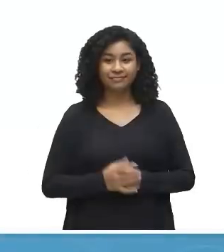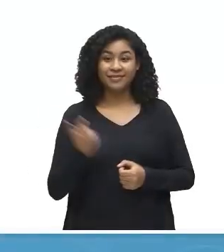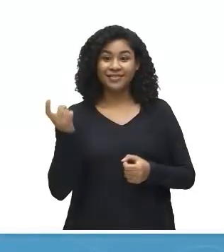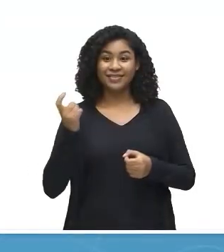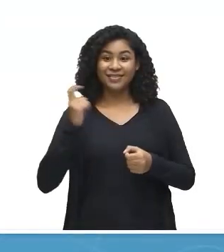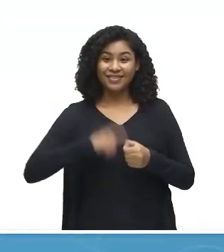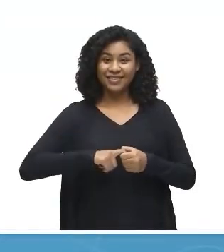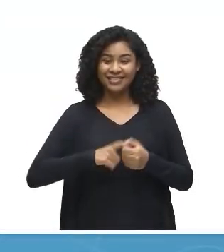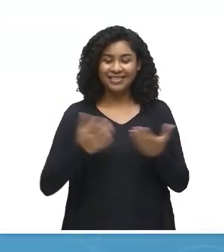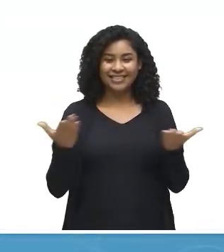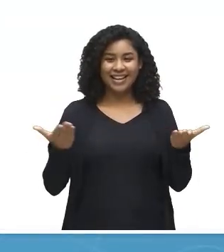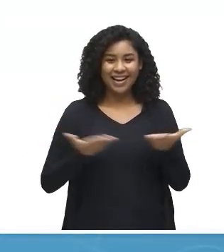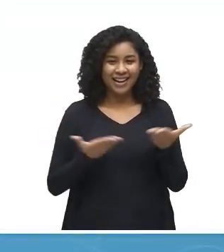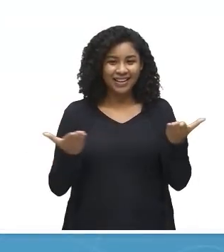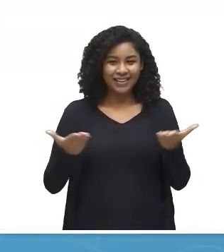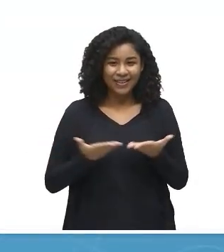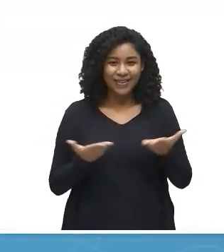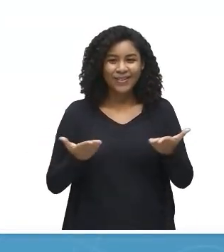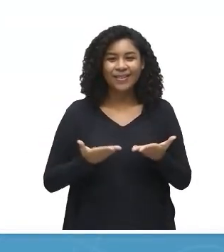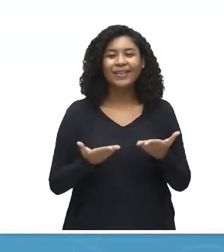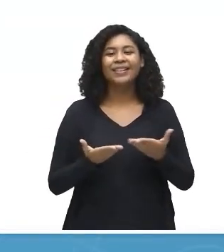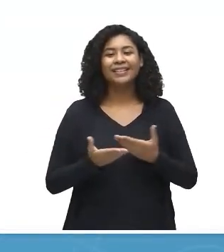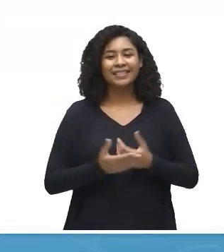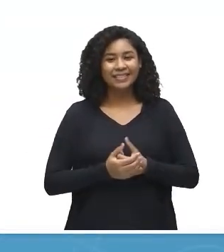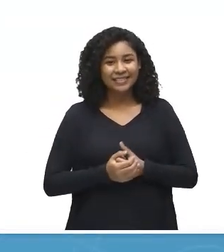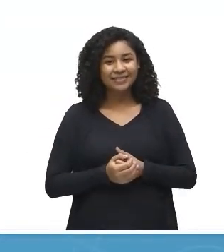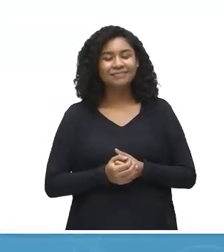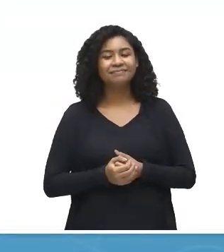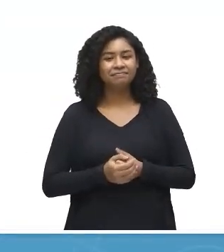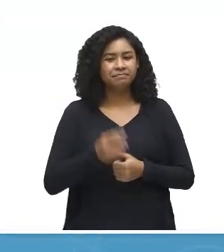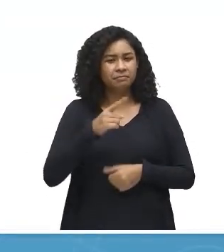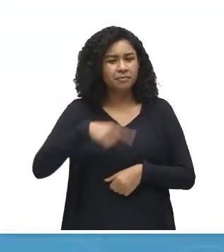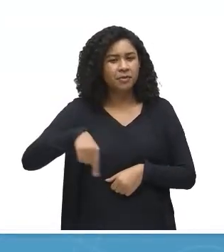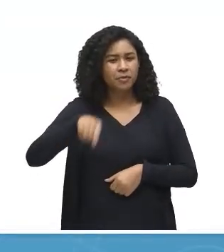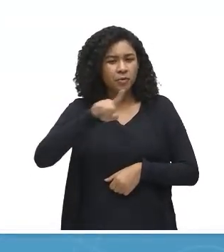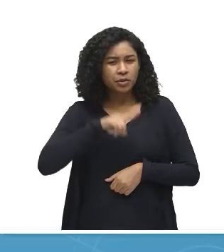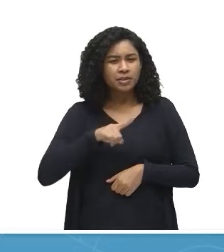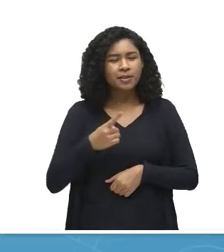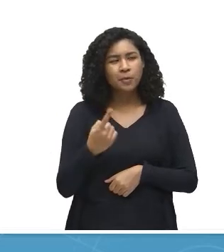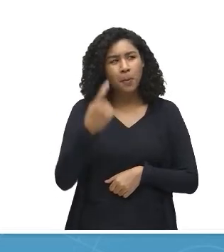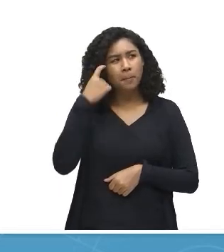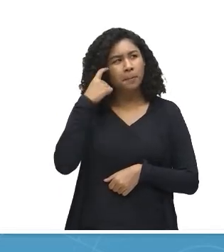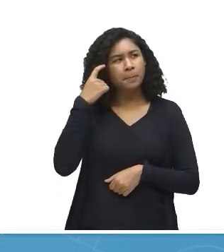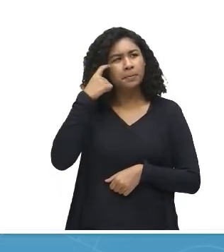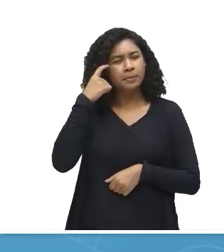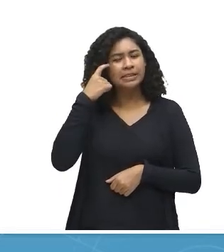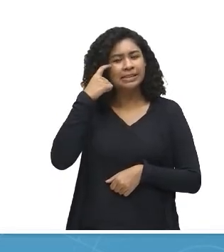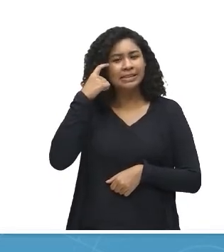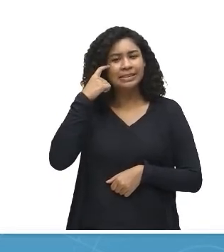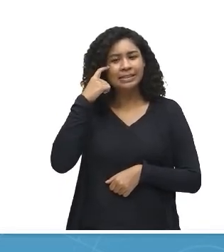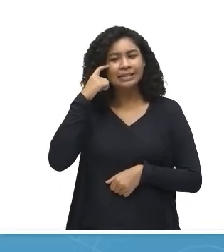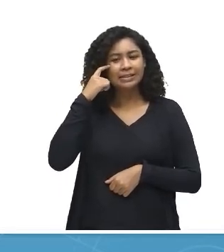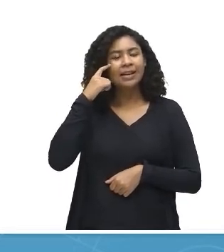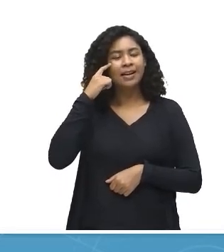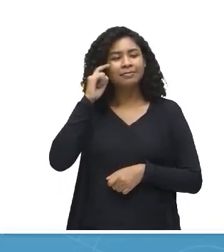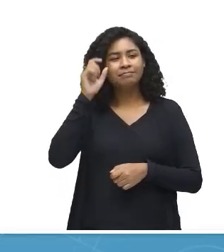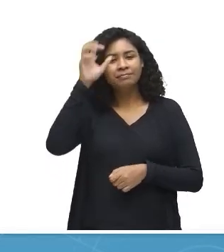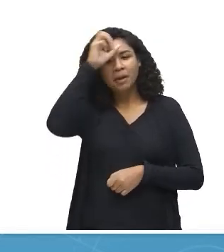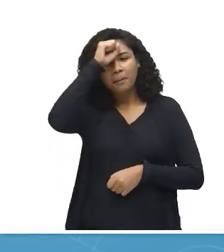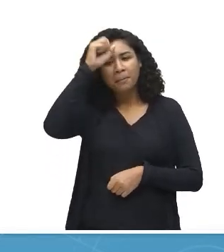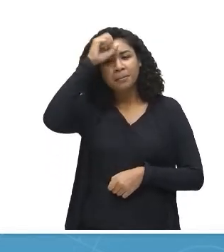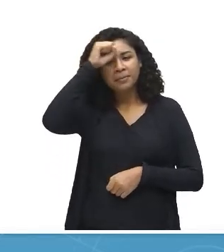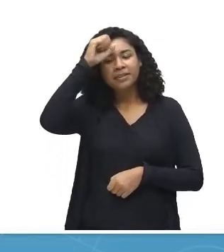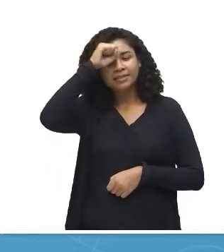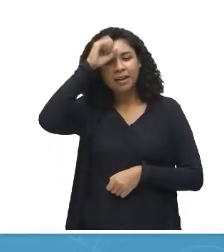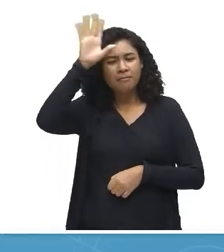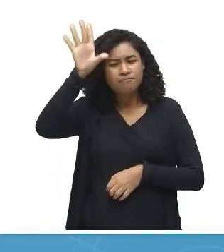Estamos de volta e retornamos aí desse momento que vocês foram exercitar o nosso conteúdo aí ministrado hoje. É